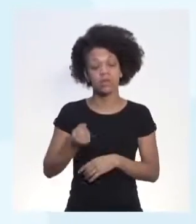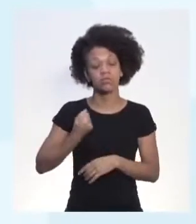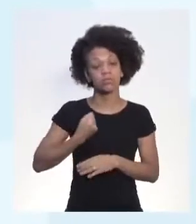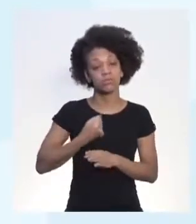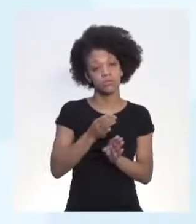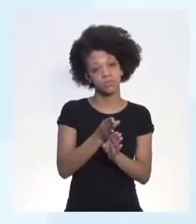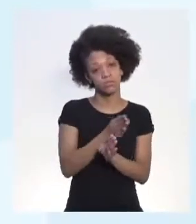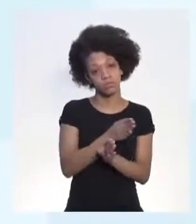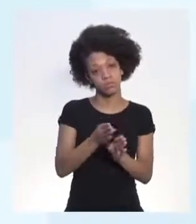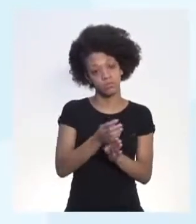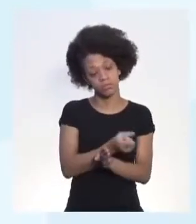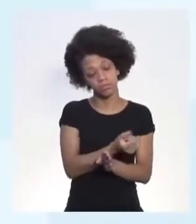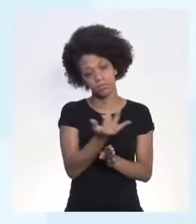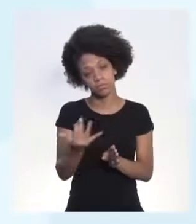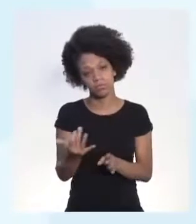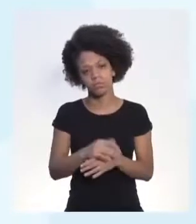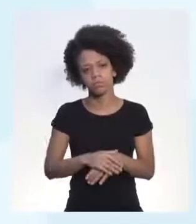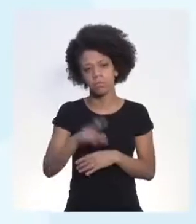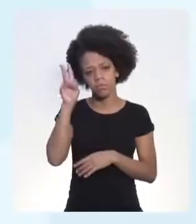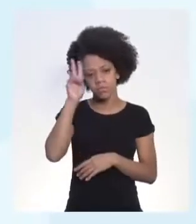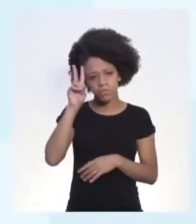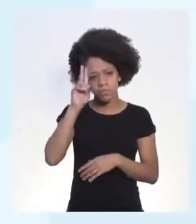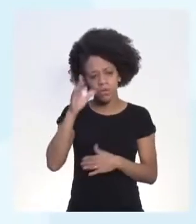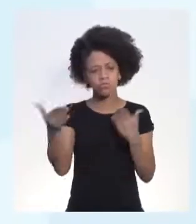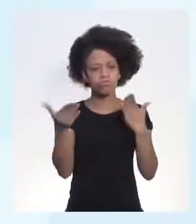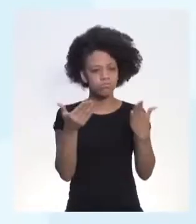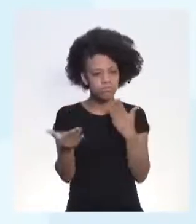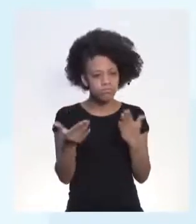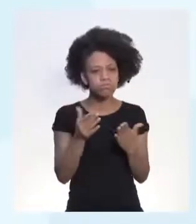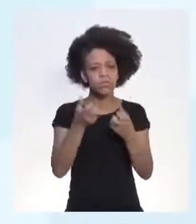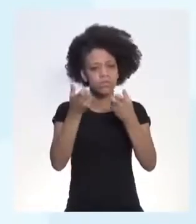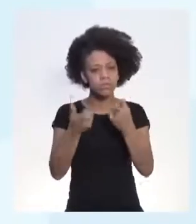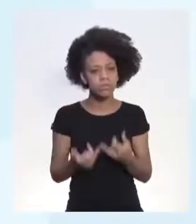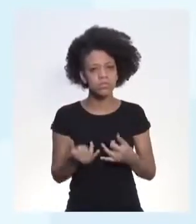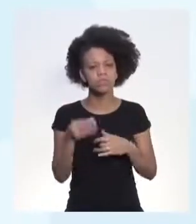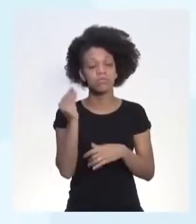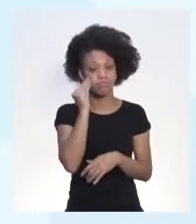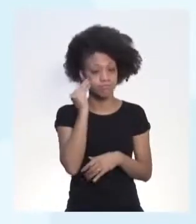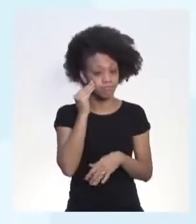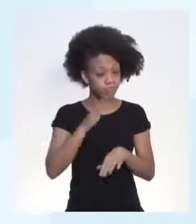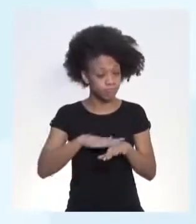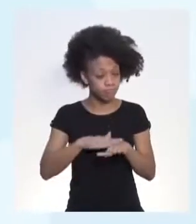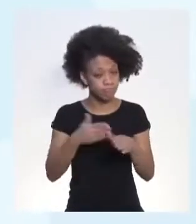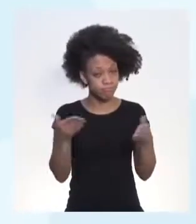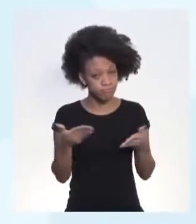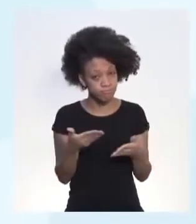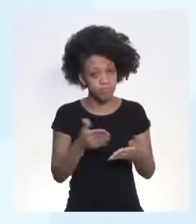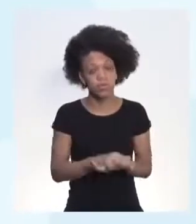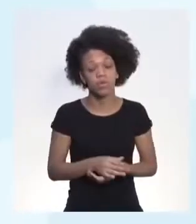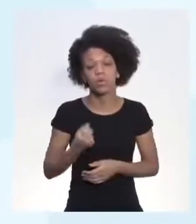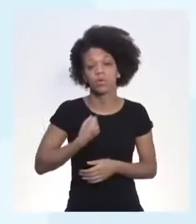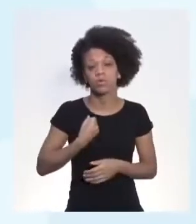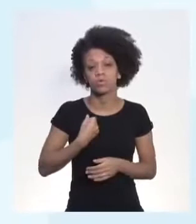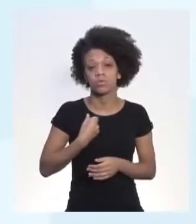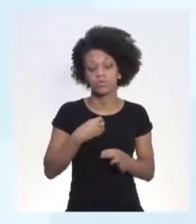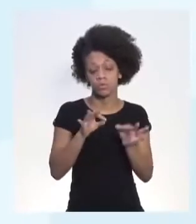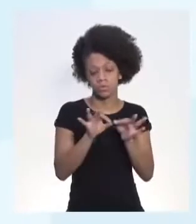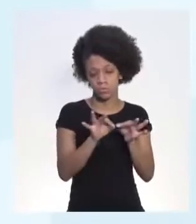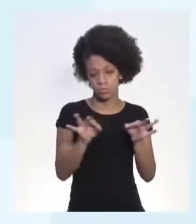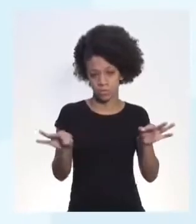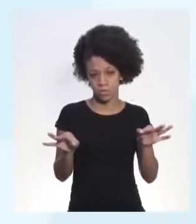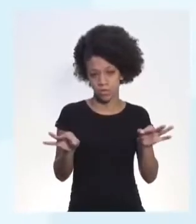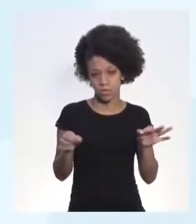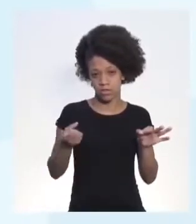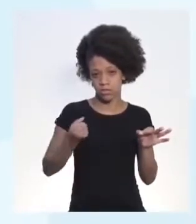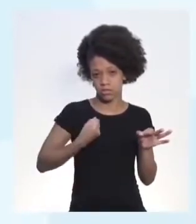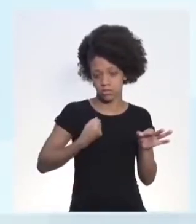Uma história, uma orientação, uma associação, que é o que nós vamos tentar fazer aí hoje, né, com números numa reta numérica